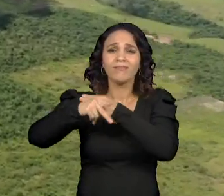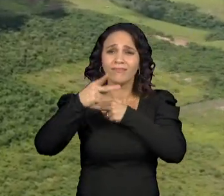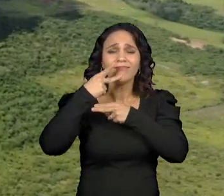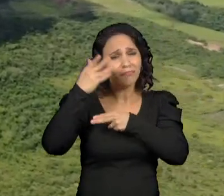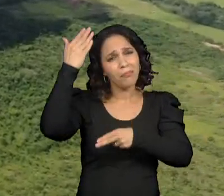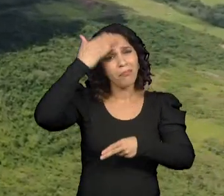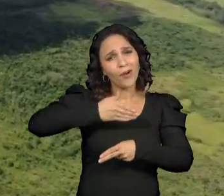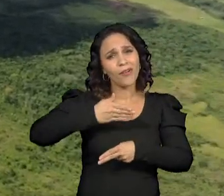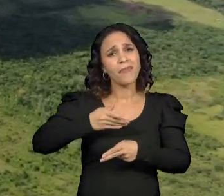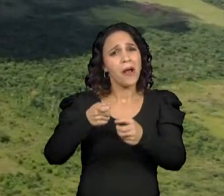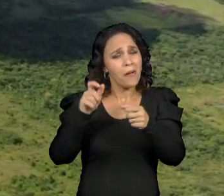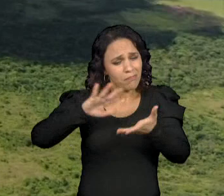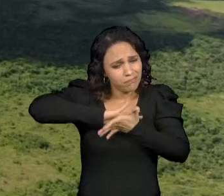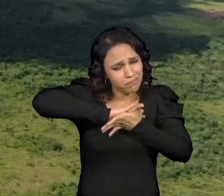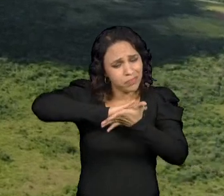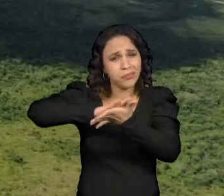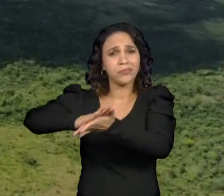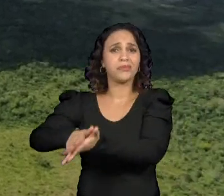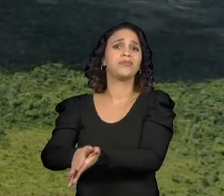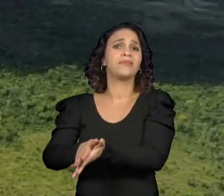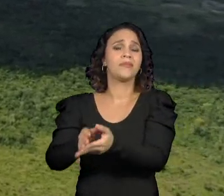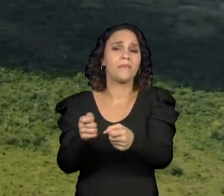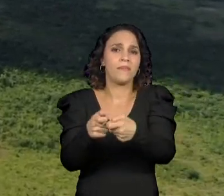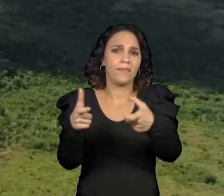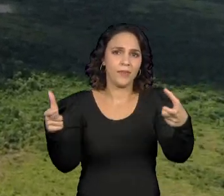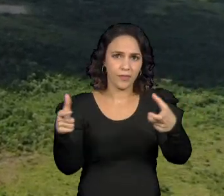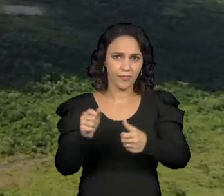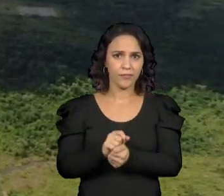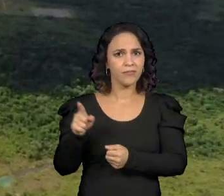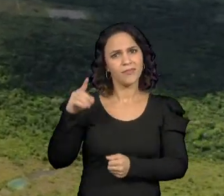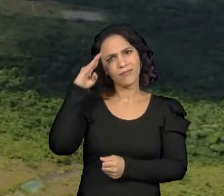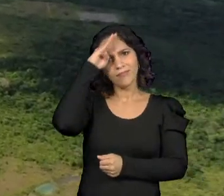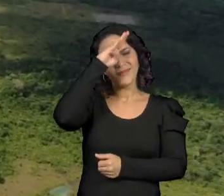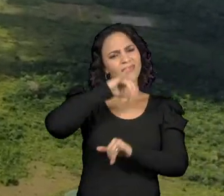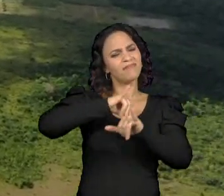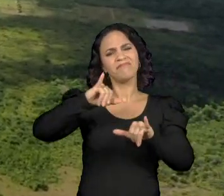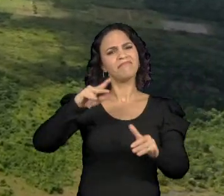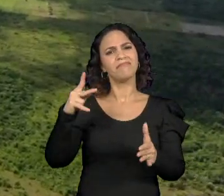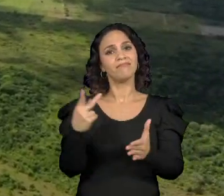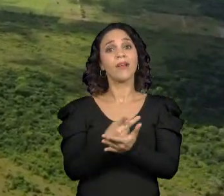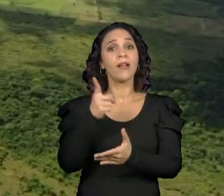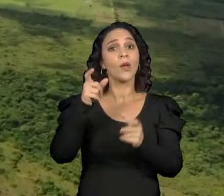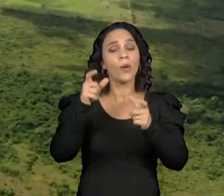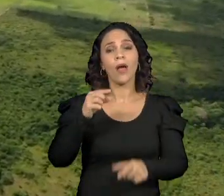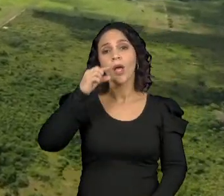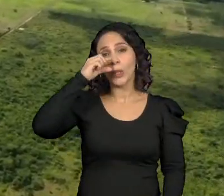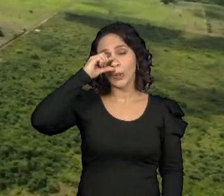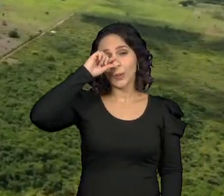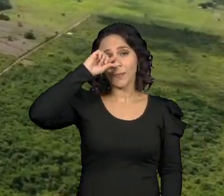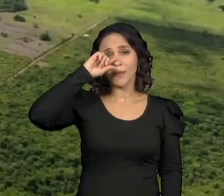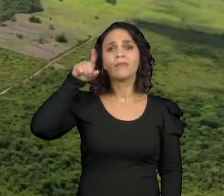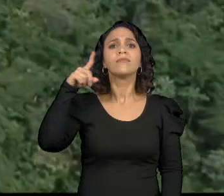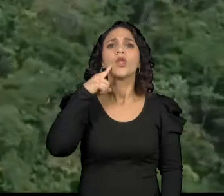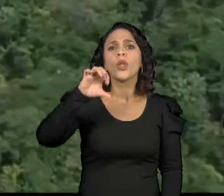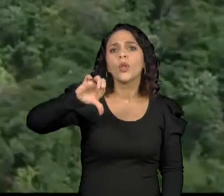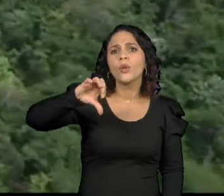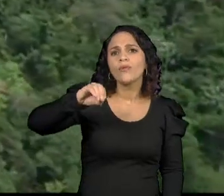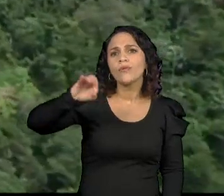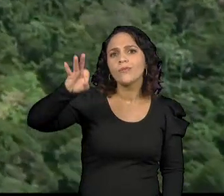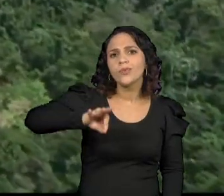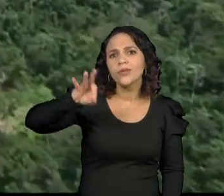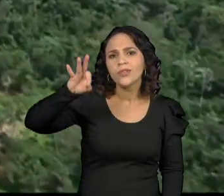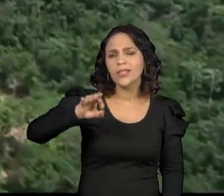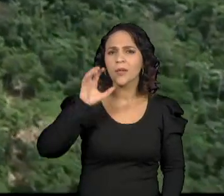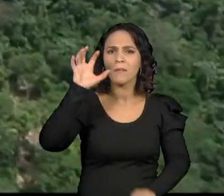floresta tropical do mundo. Bolsonaro afirmou de forma errada, em Dubai, que mais de 90% do